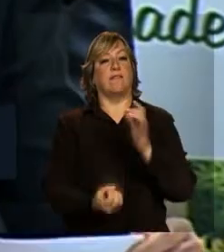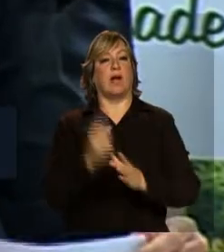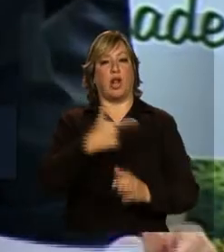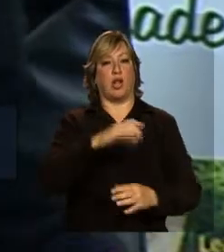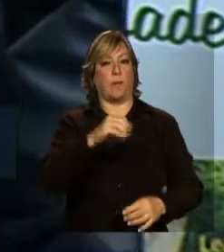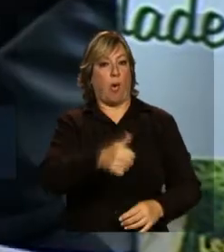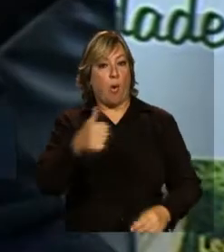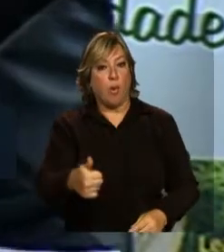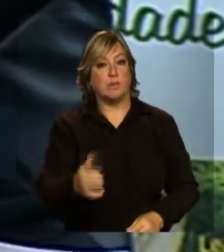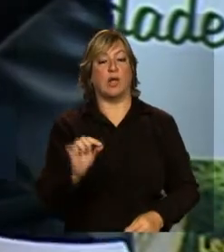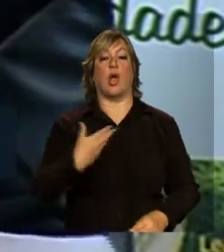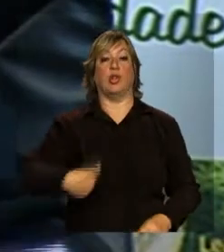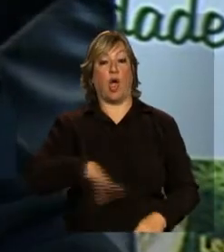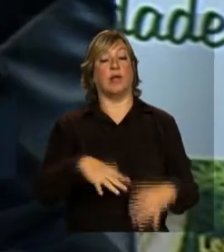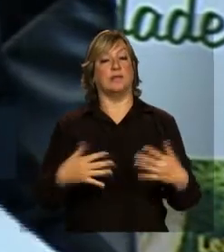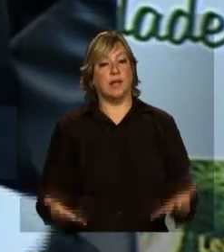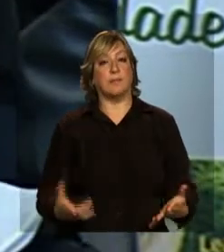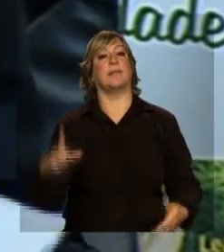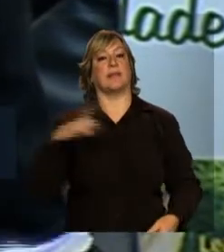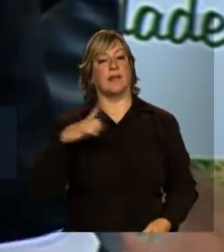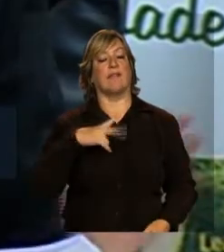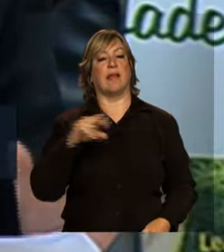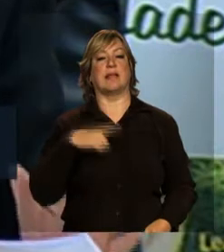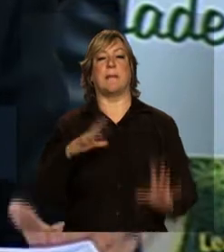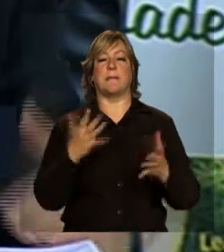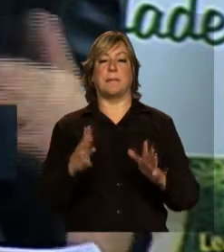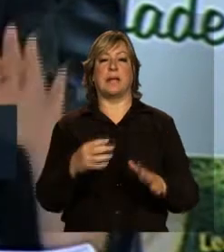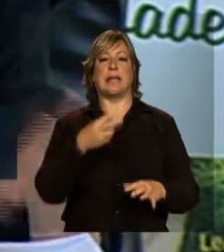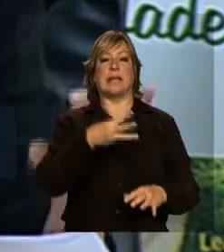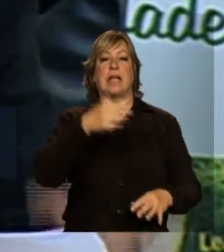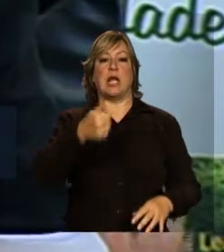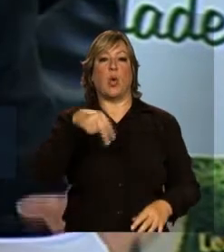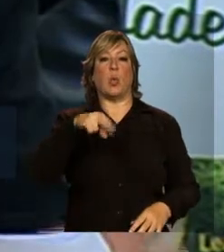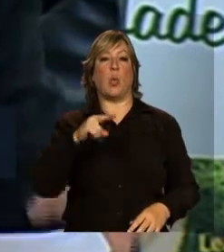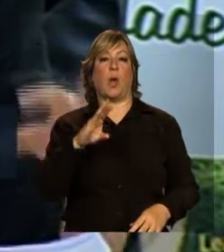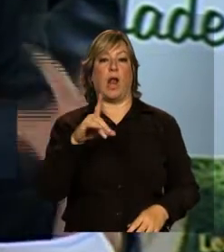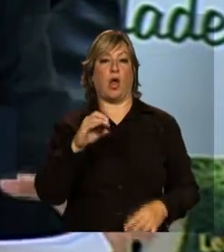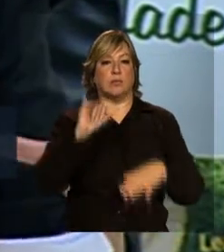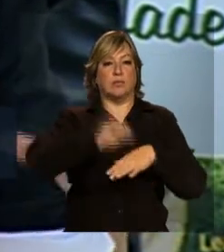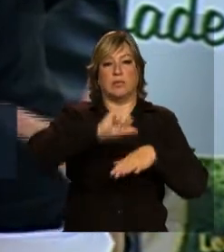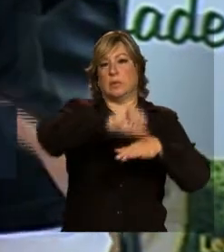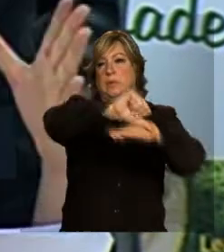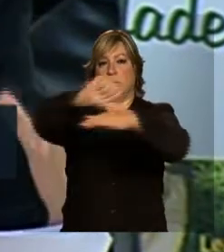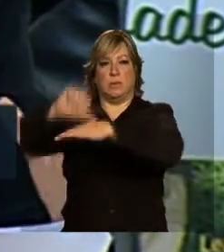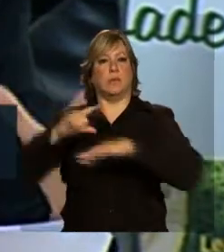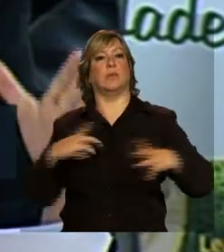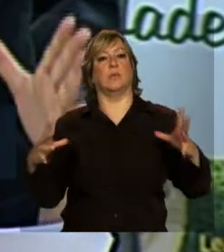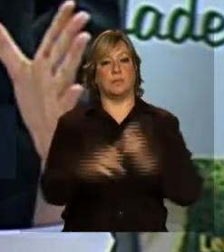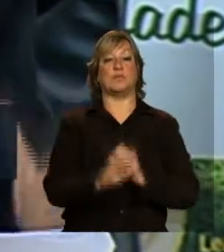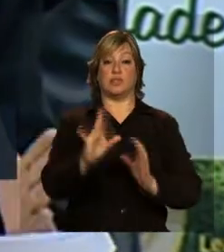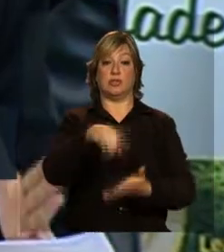2011, e nós, portanto, teremos cerca de 31 núcleos ao final. Agora nós temos já